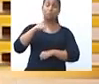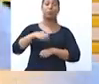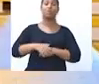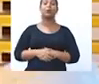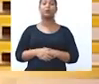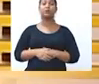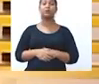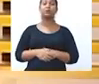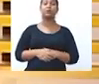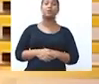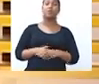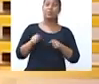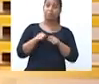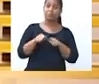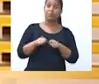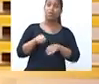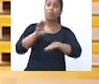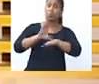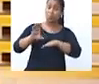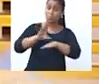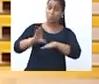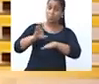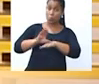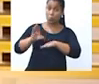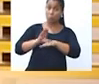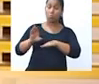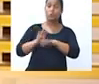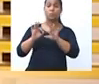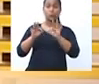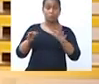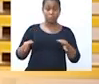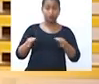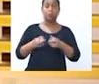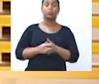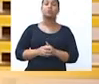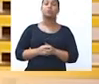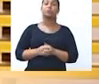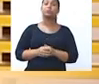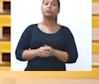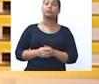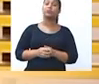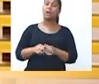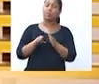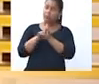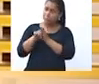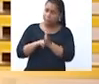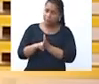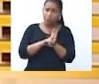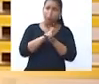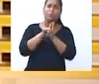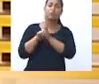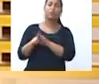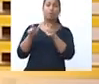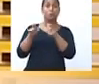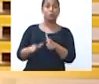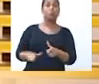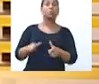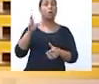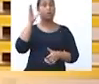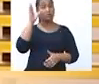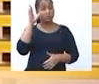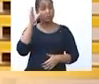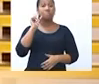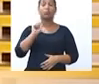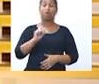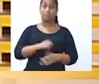laboratórios fizeram mini cursos e práticas em laboratório. Então, elas exploraram uma área que é bem interessante, que é a